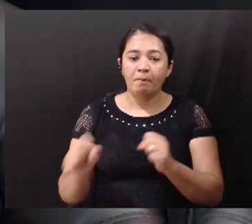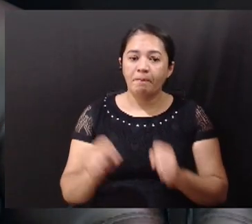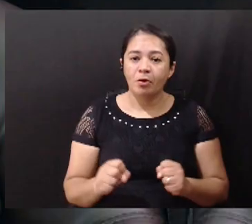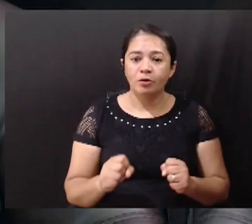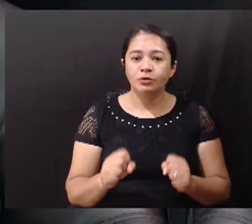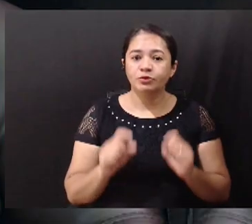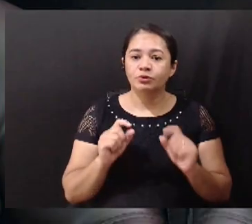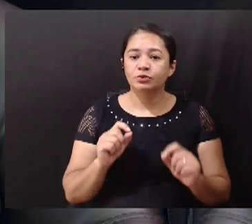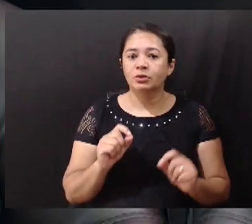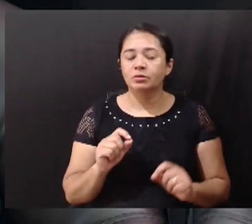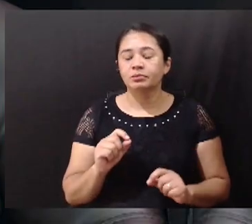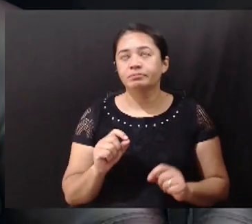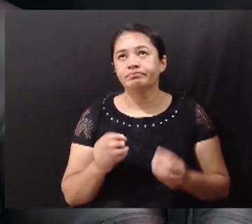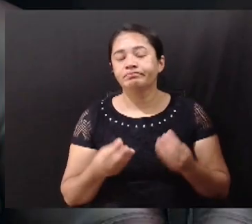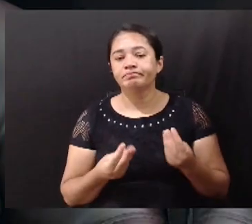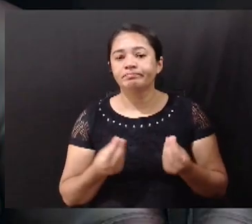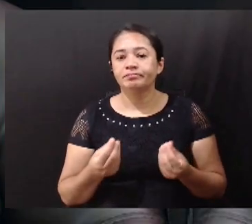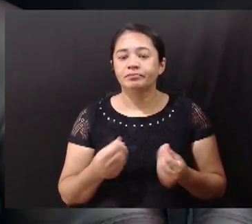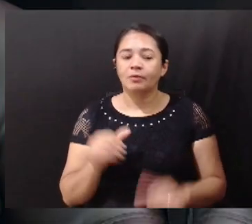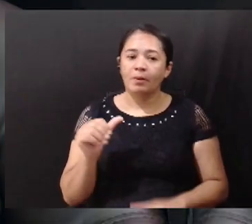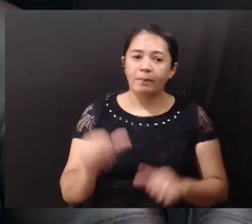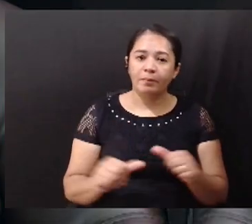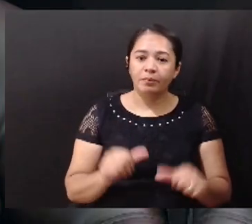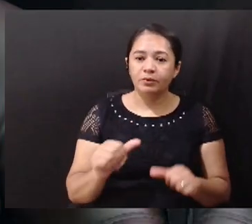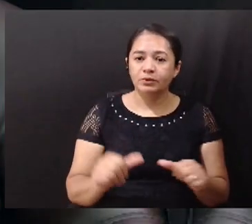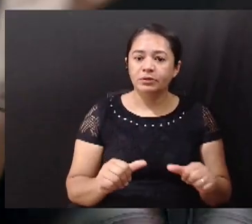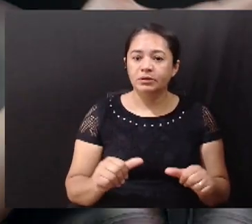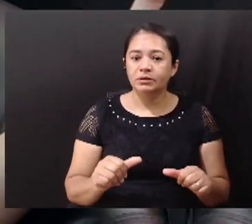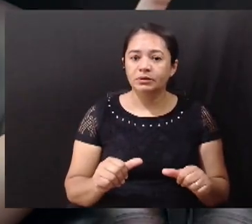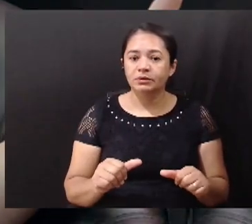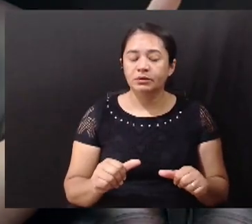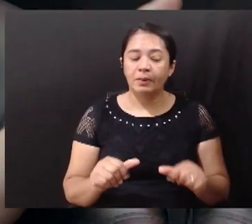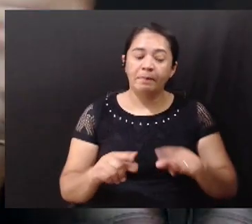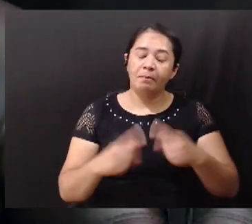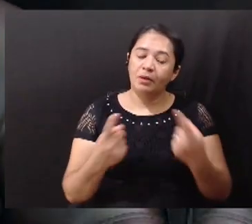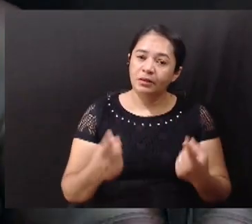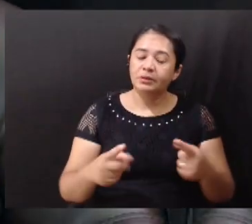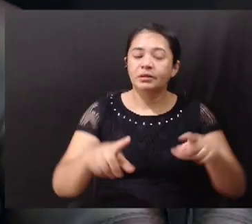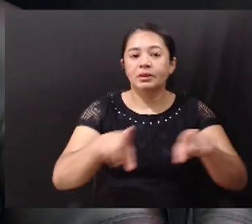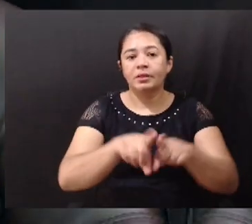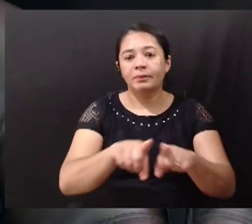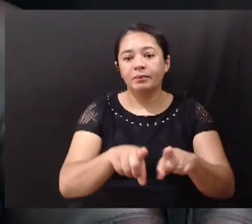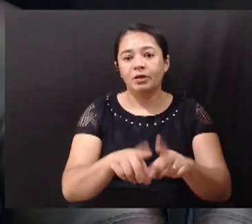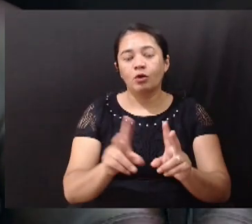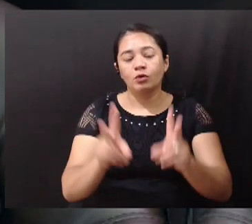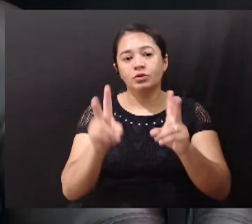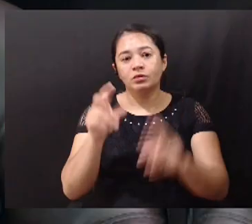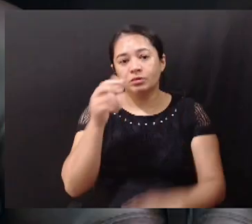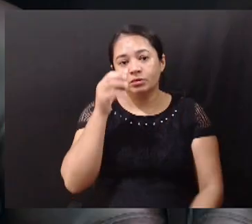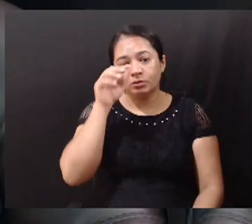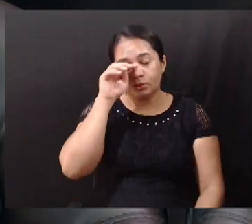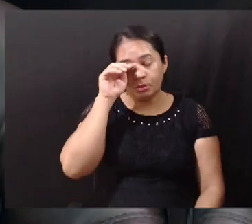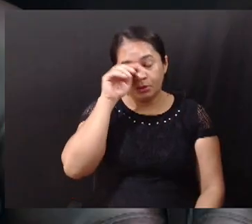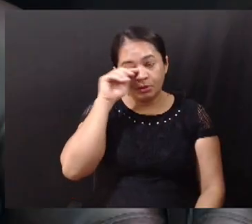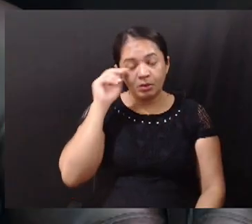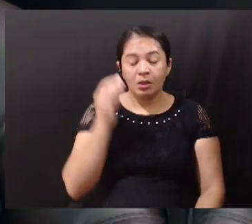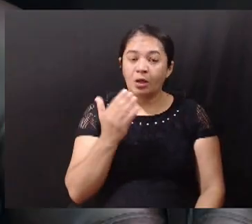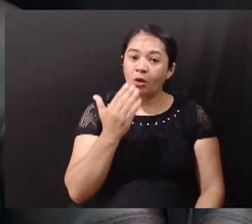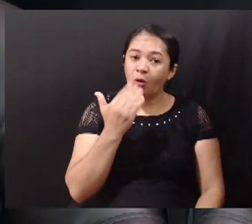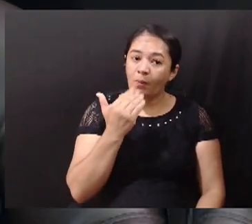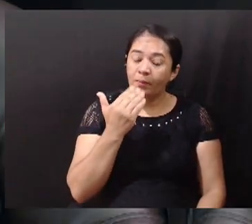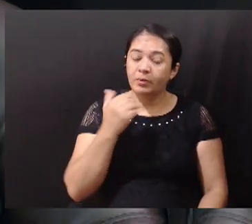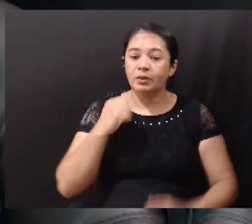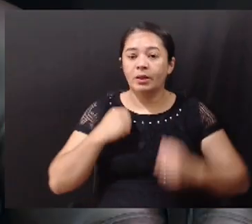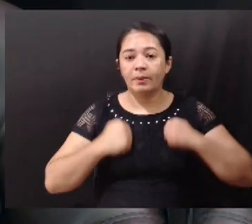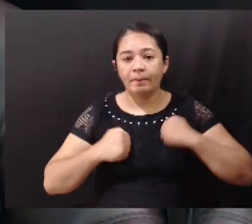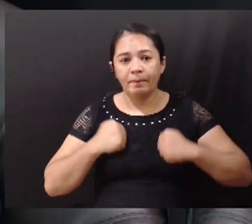algumas mudanças pequenas, mas manter refeição, banho, né?